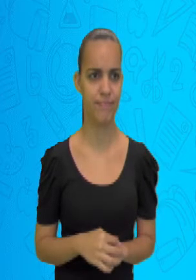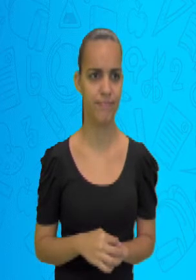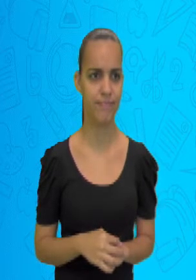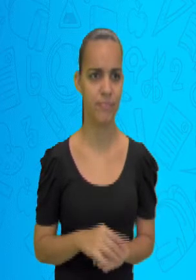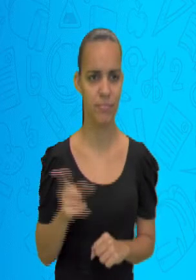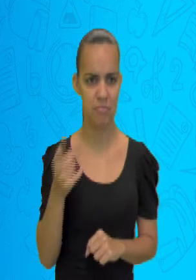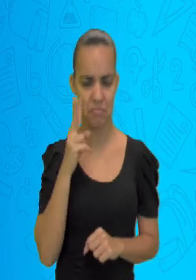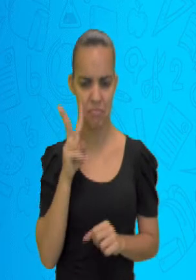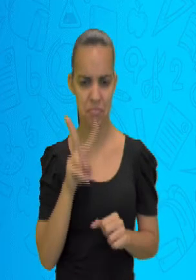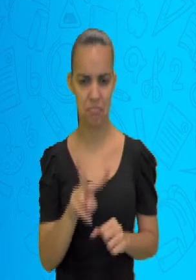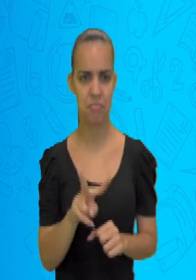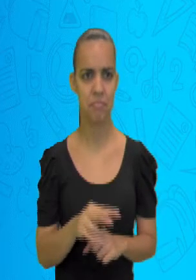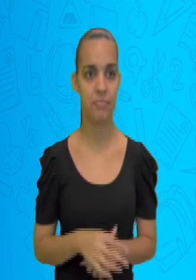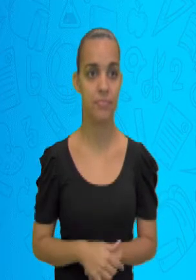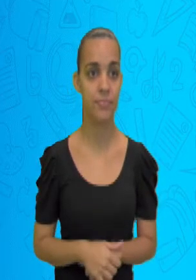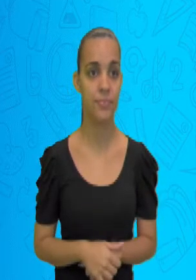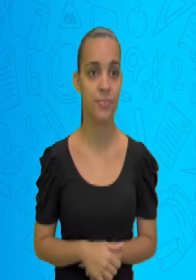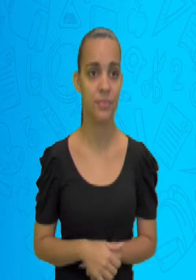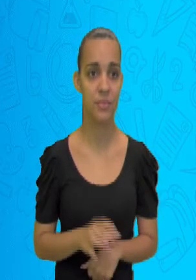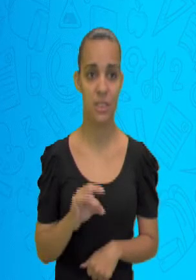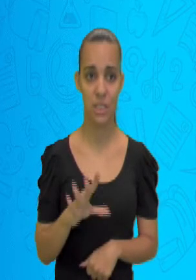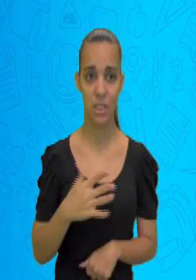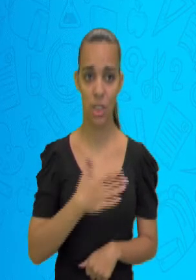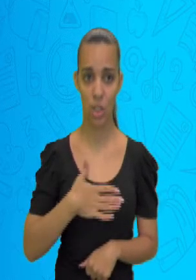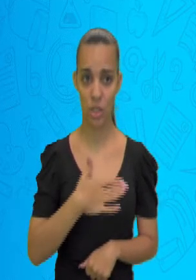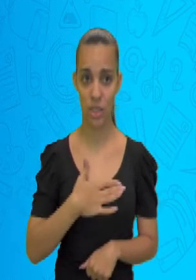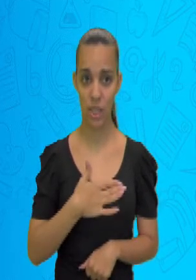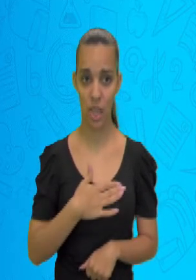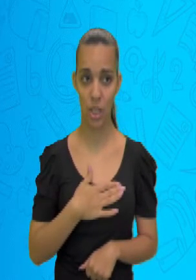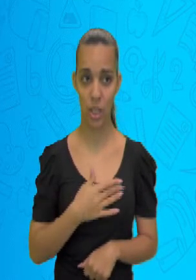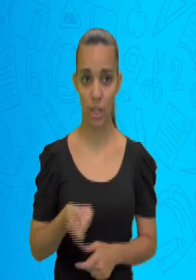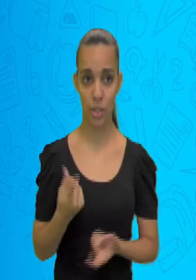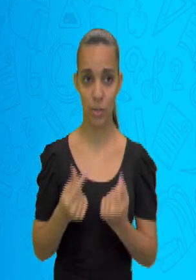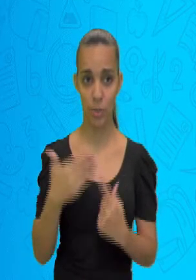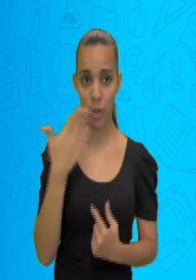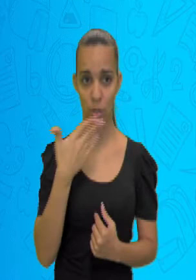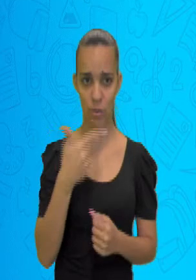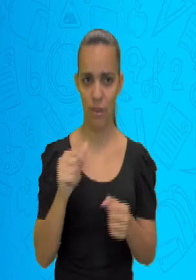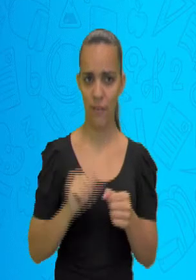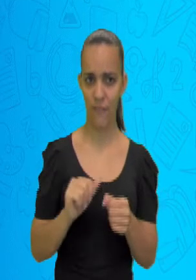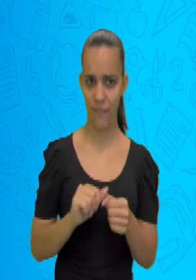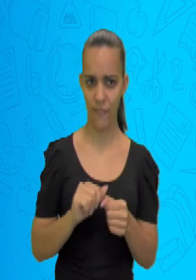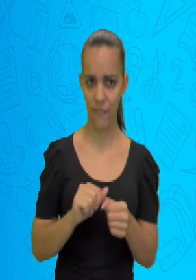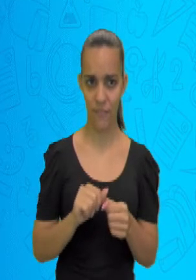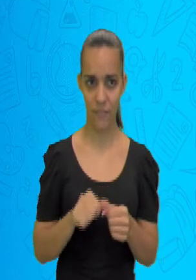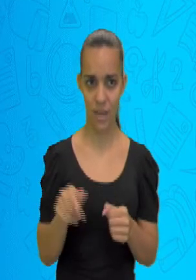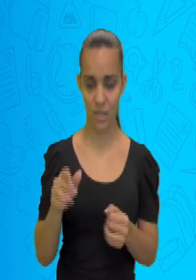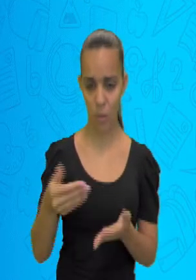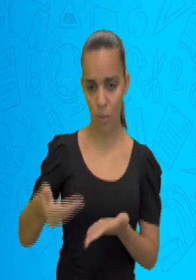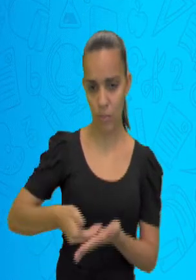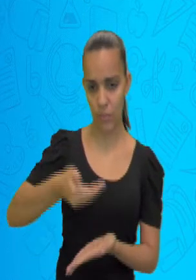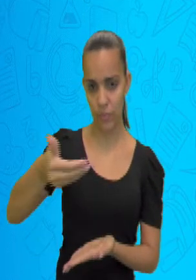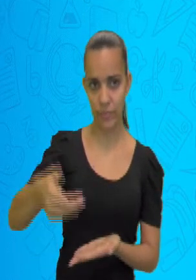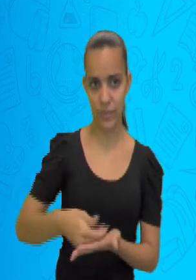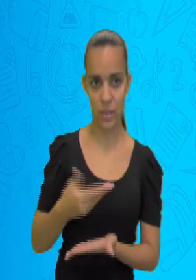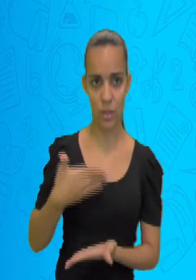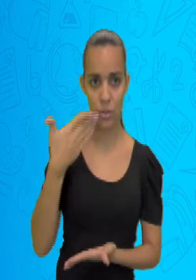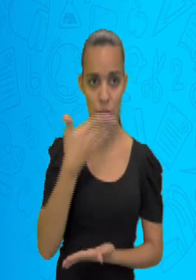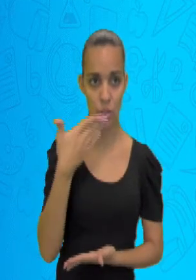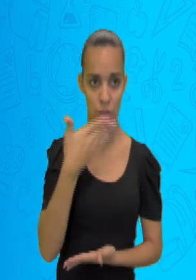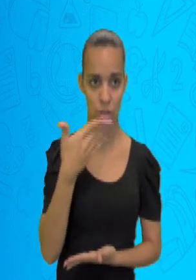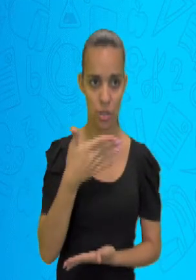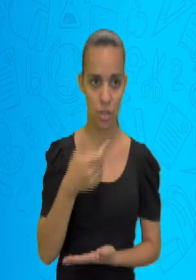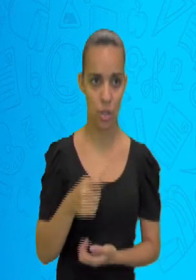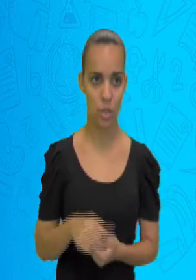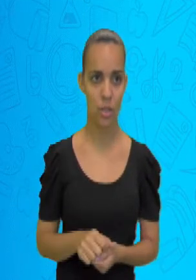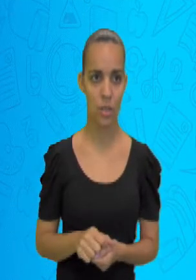Observação: se gostar de pipoca doce, faça uma calda de açúcar em pontos de fio e jogue